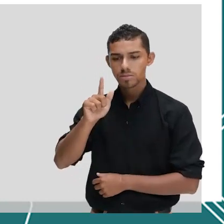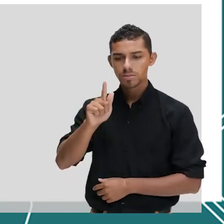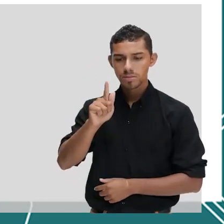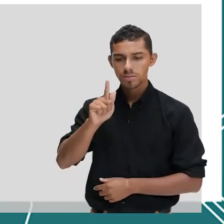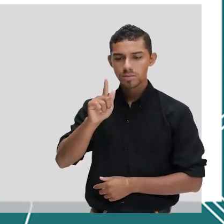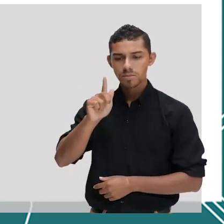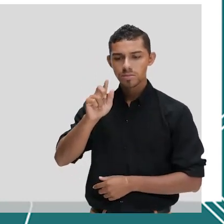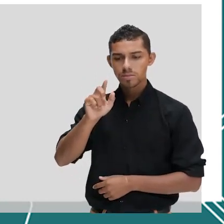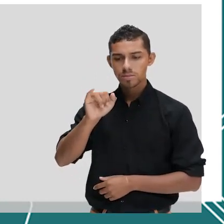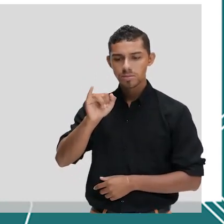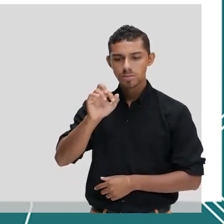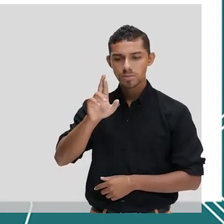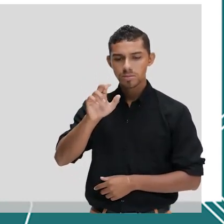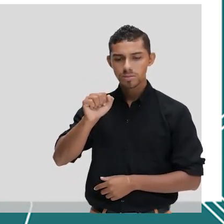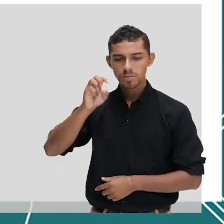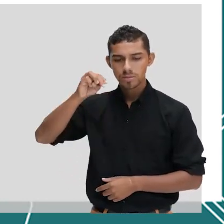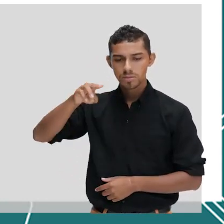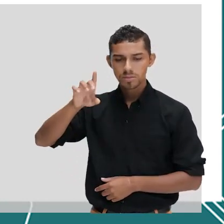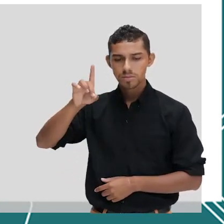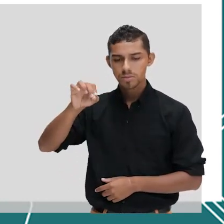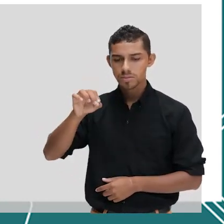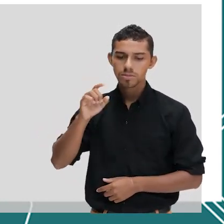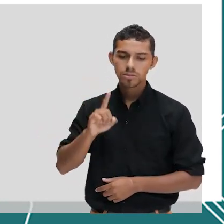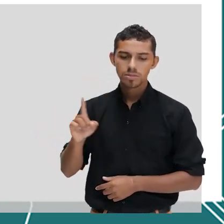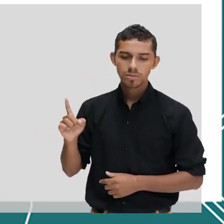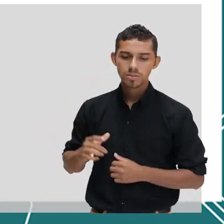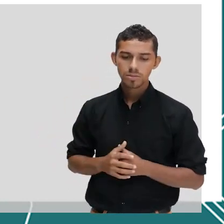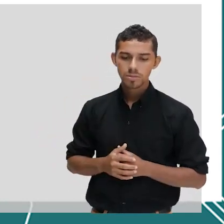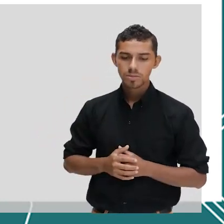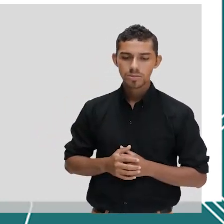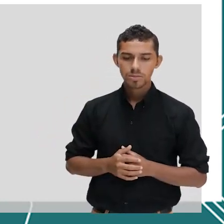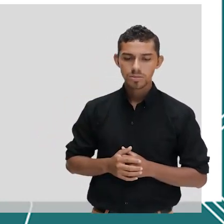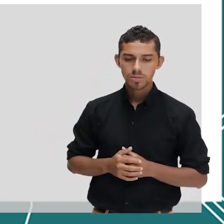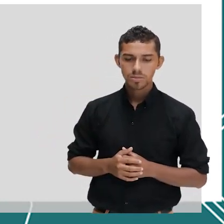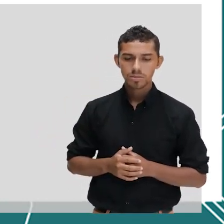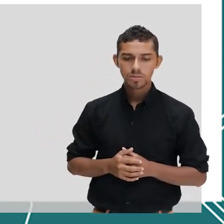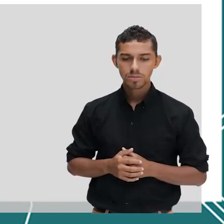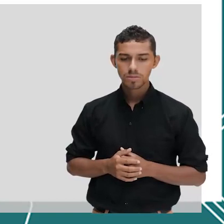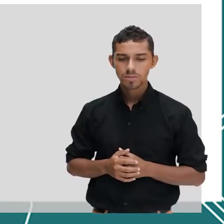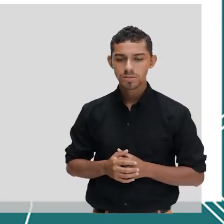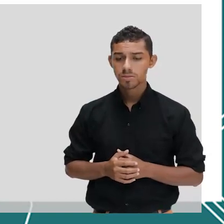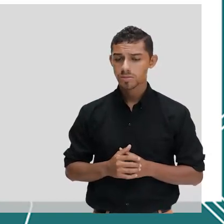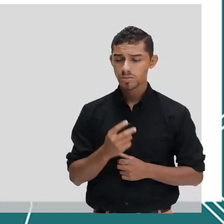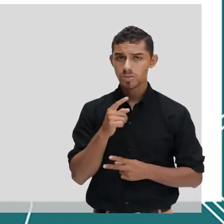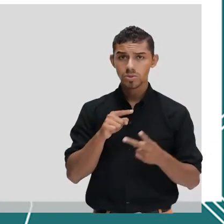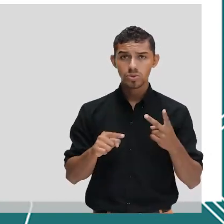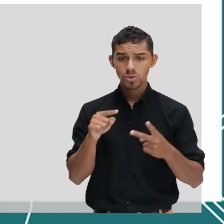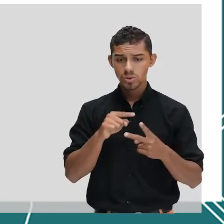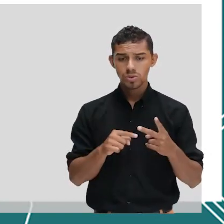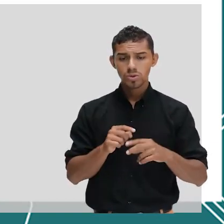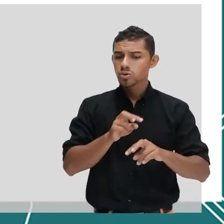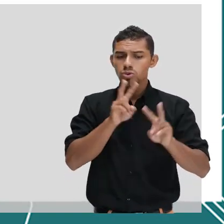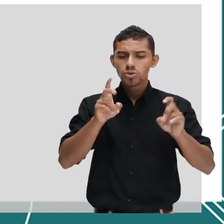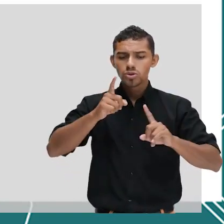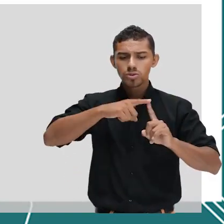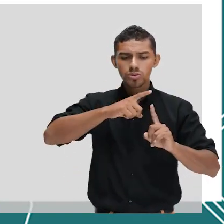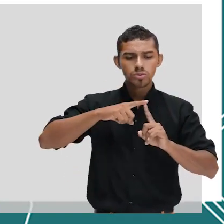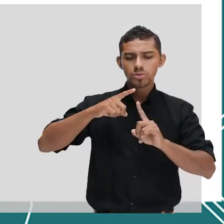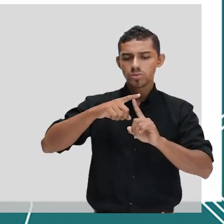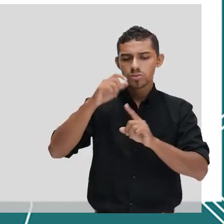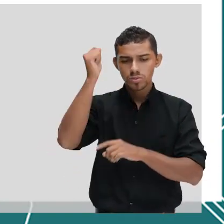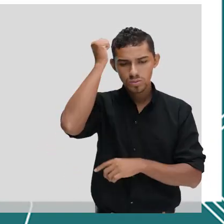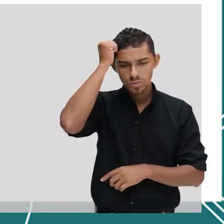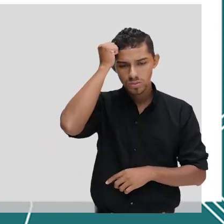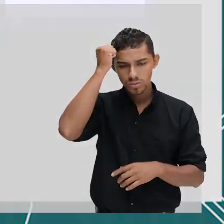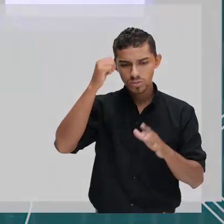duas variações, vou colocar bem aqui novamente. Aliás, perdão, deixa eu ver se é essa. Não. Duas variações de tipos de bonecos produzidos